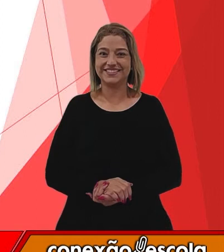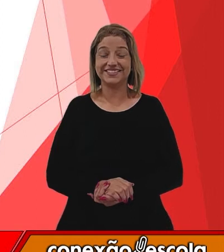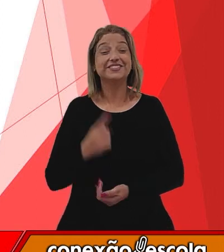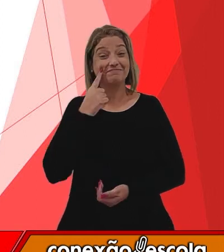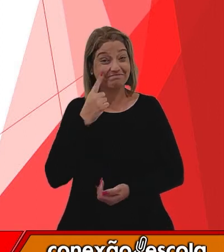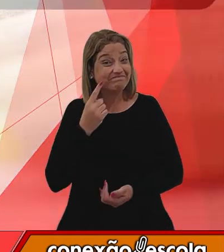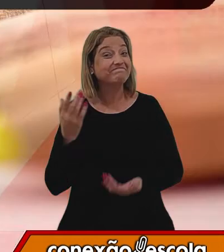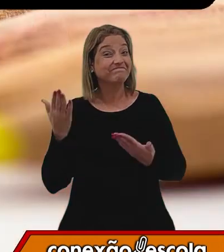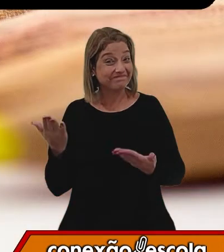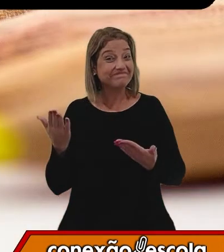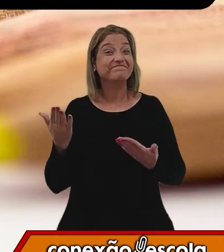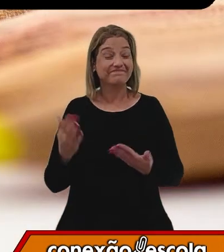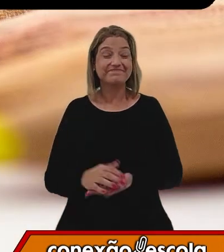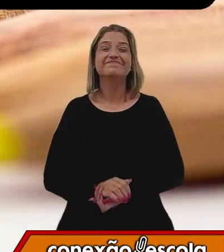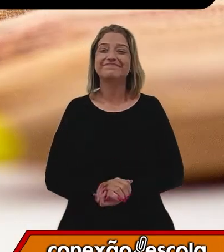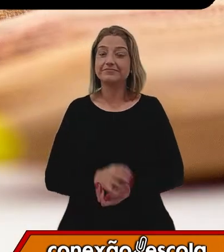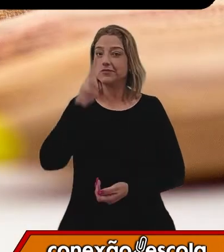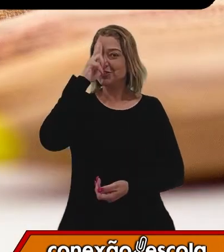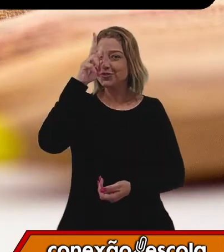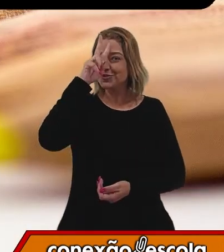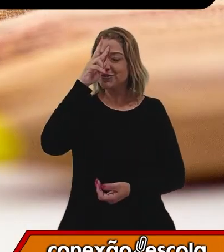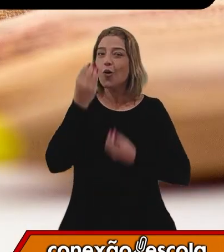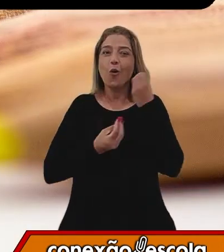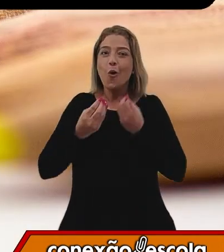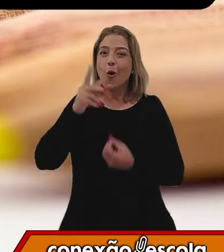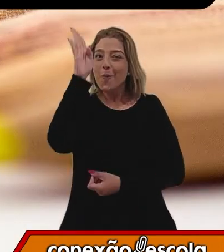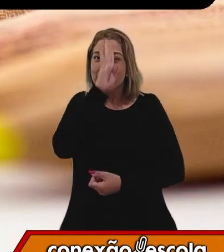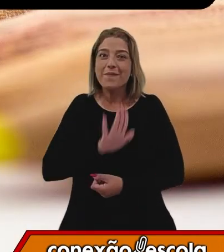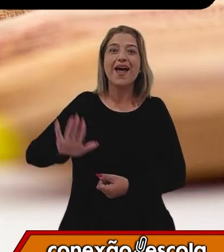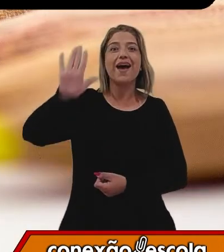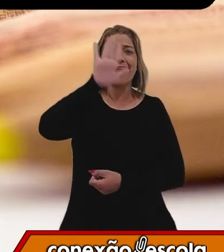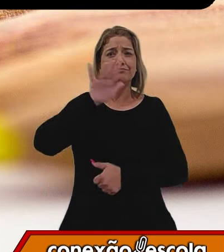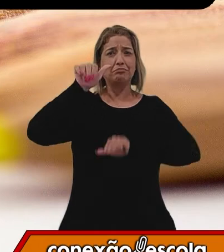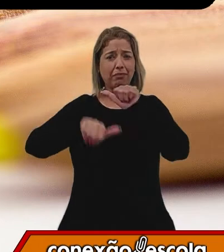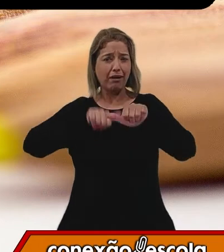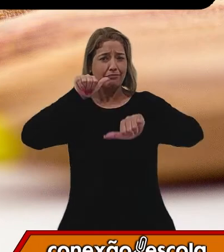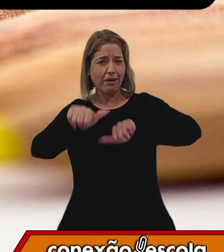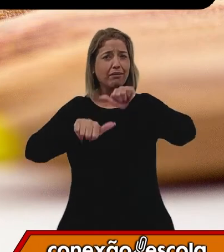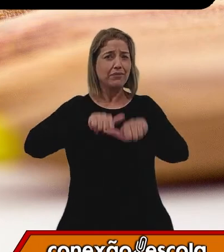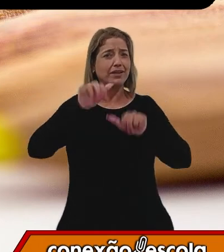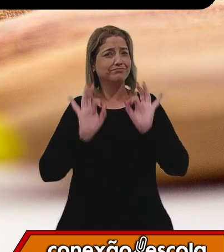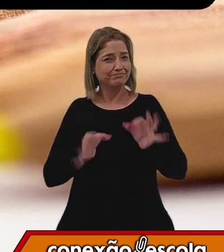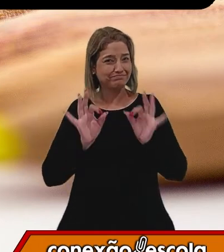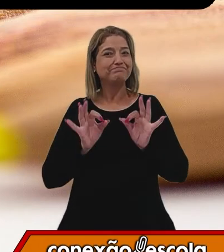Viram só, pessoal? A história de nosso país? Muitas mudanças, não é mesmo?